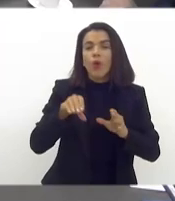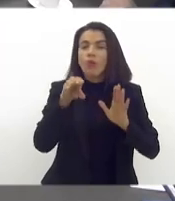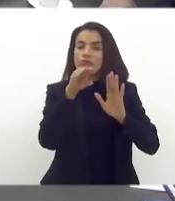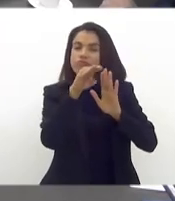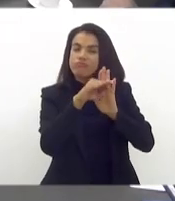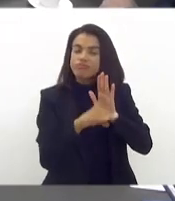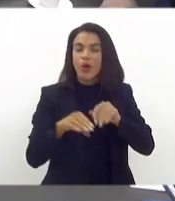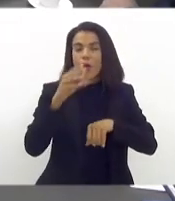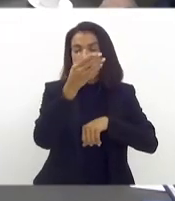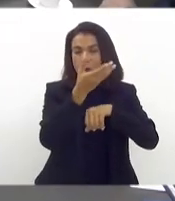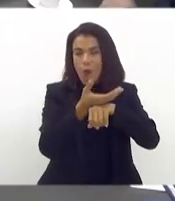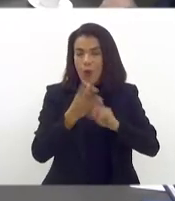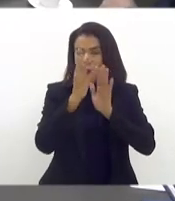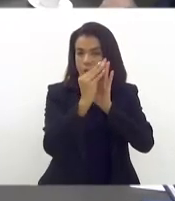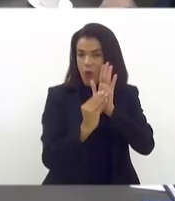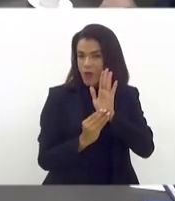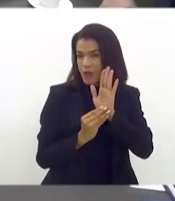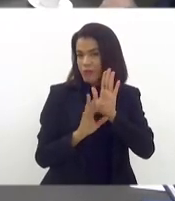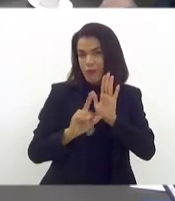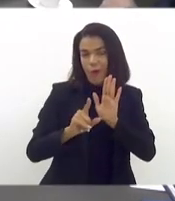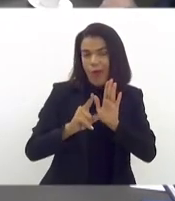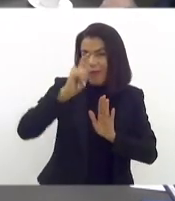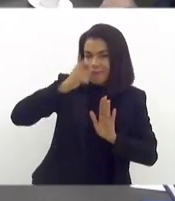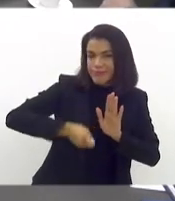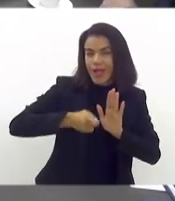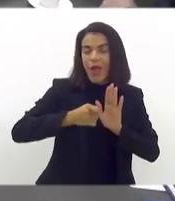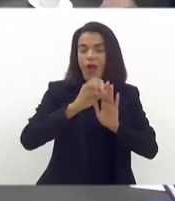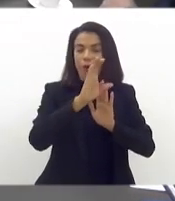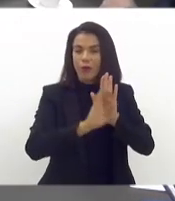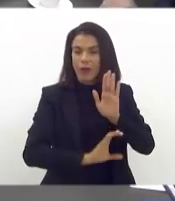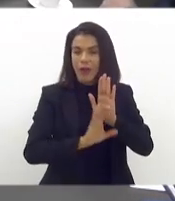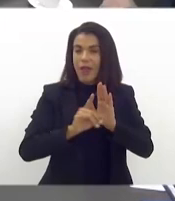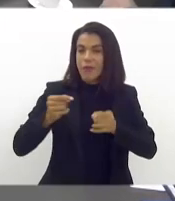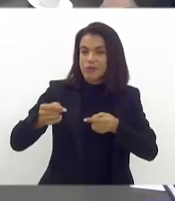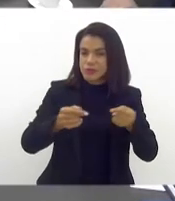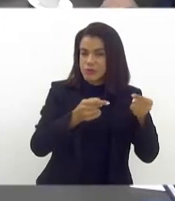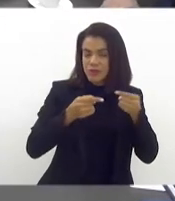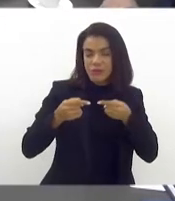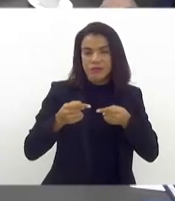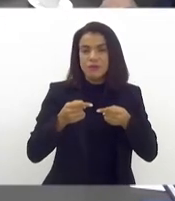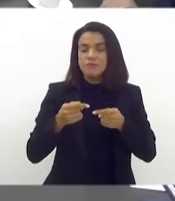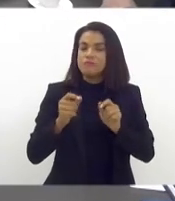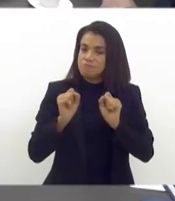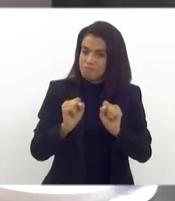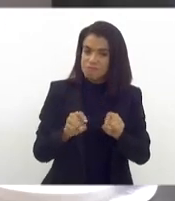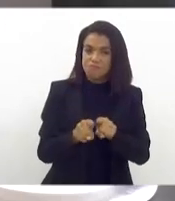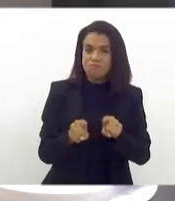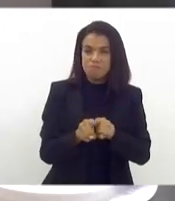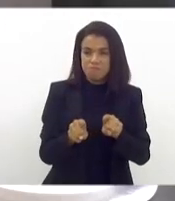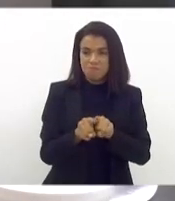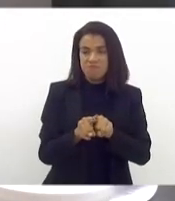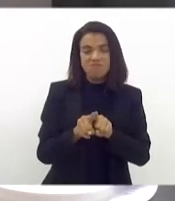transversal, verdade, não, fala não é através de um componente curricular único, né, é através de uma discussão. A gente pode fazer a supressão